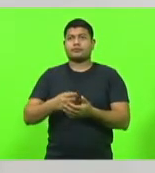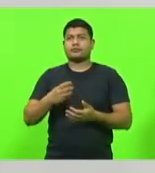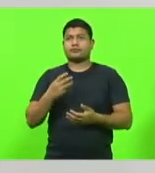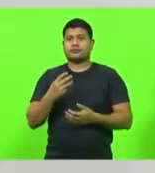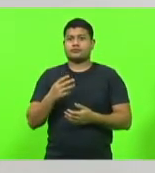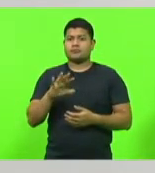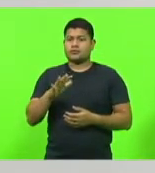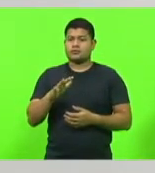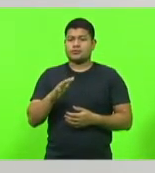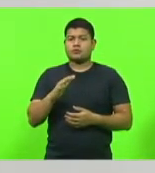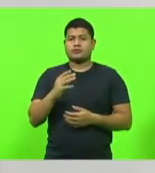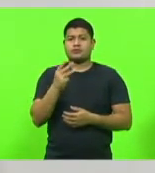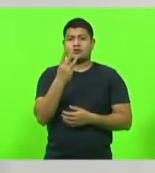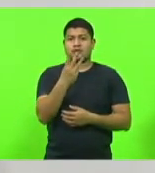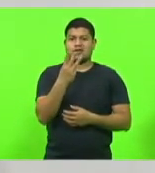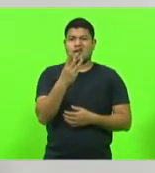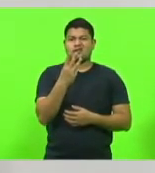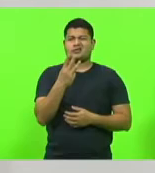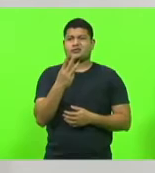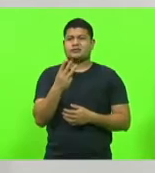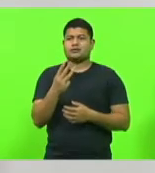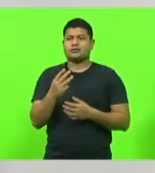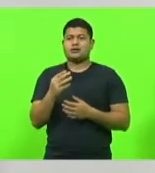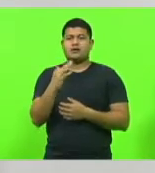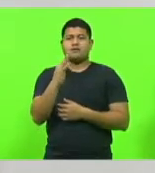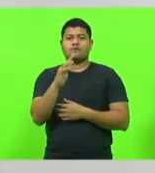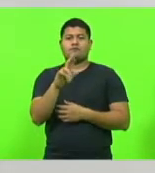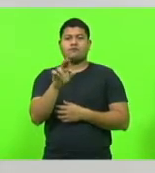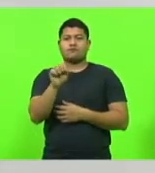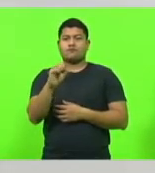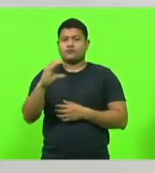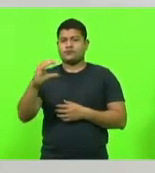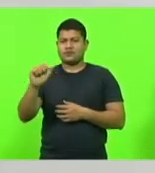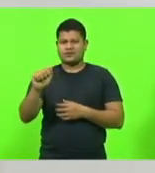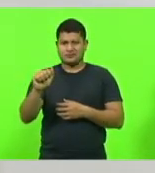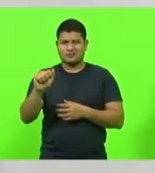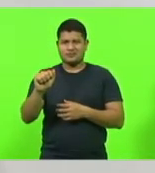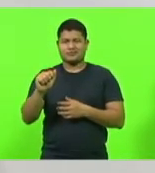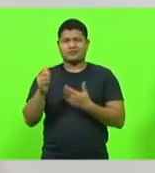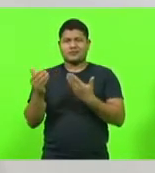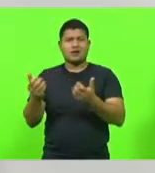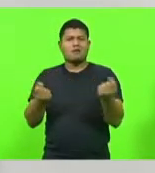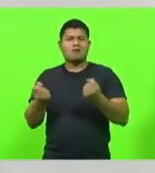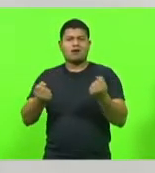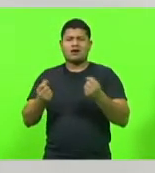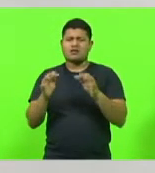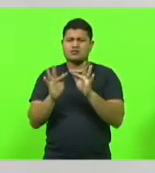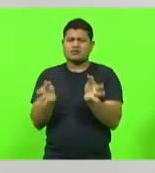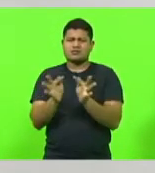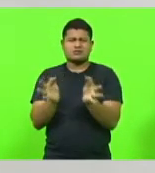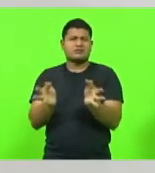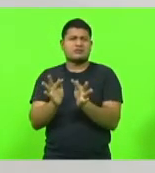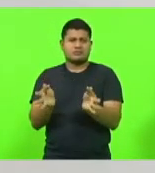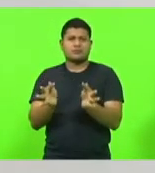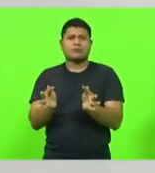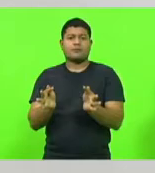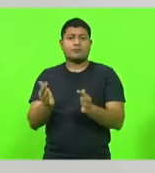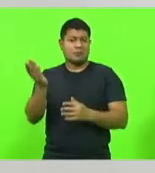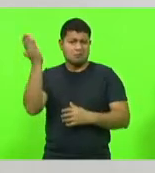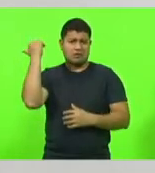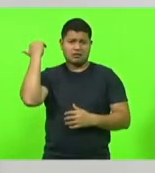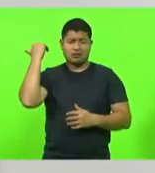Fuscas, que à época era o carro mais simples que tinha, mais popular do Brasil. Hoje, essa